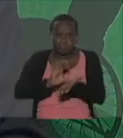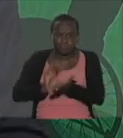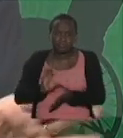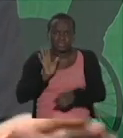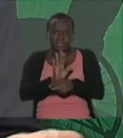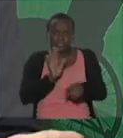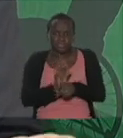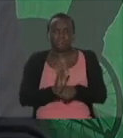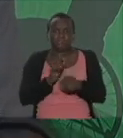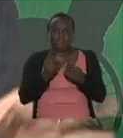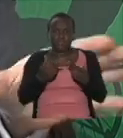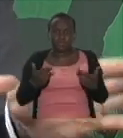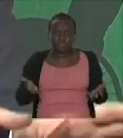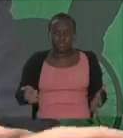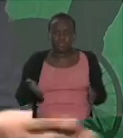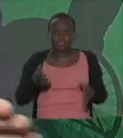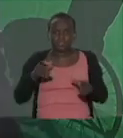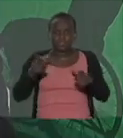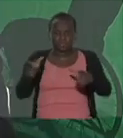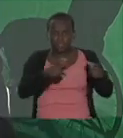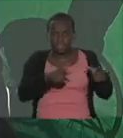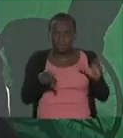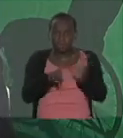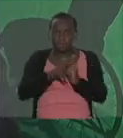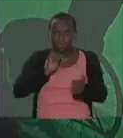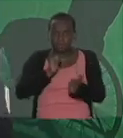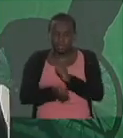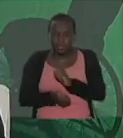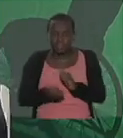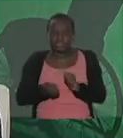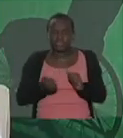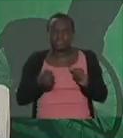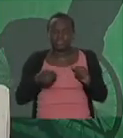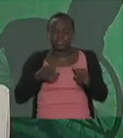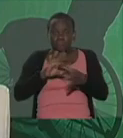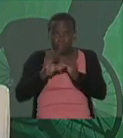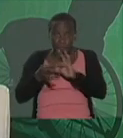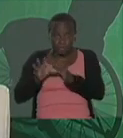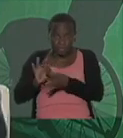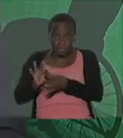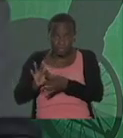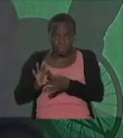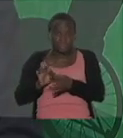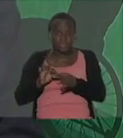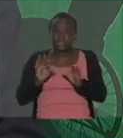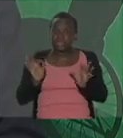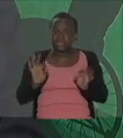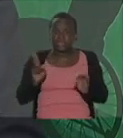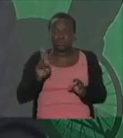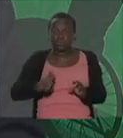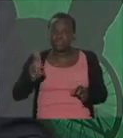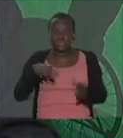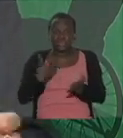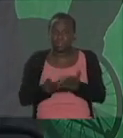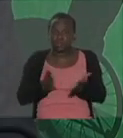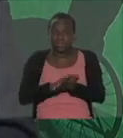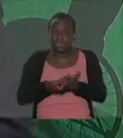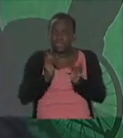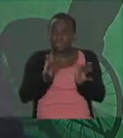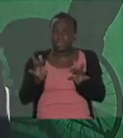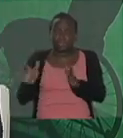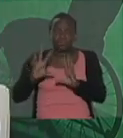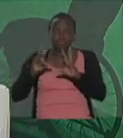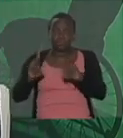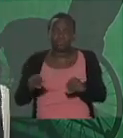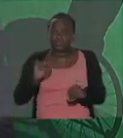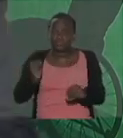foram feitos o investimento que foi feito nas praças esportivas na parte esportiva dos Jogos Olímpicos nada está em uso Nada